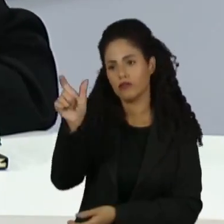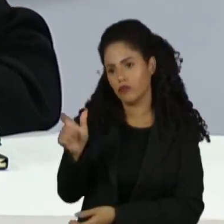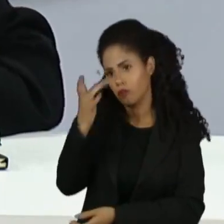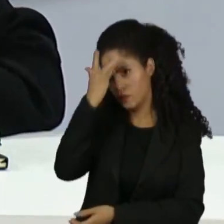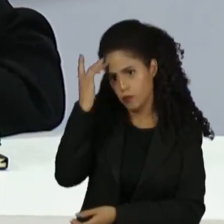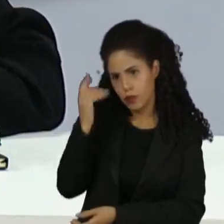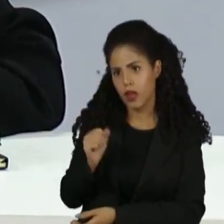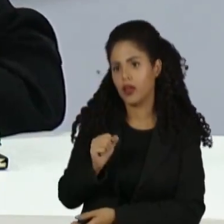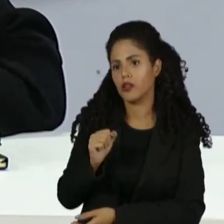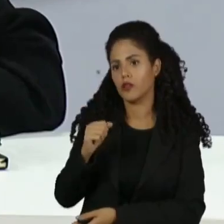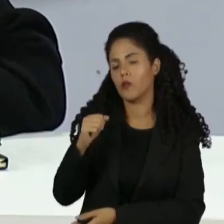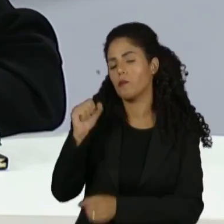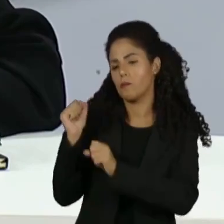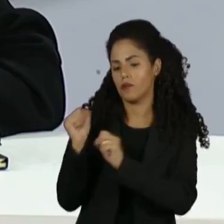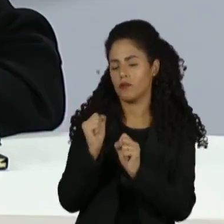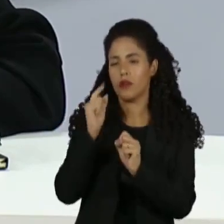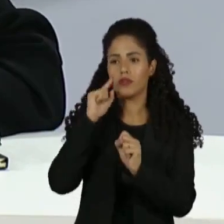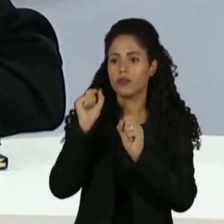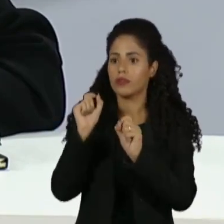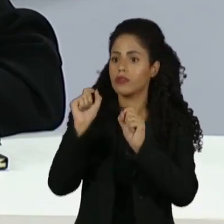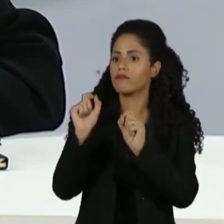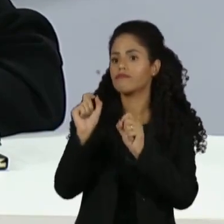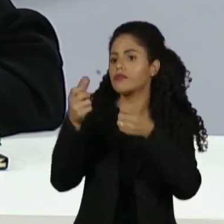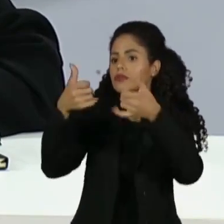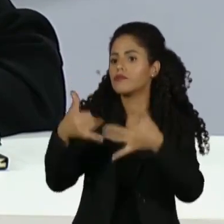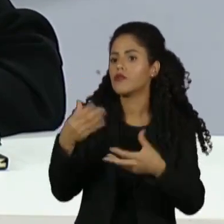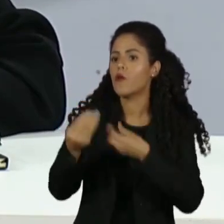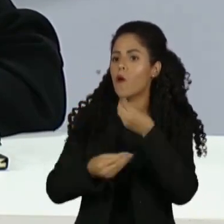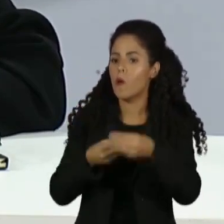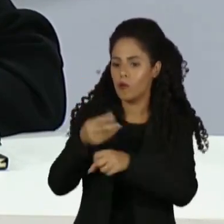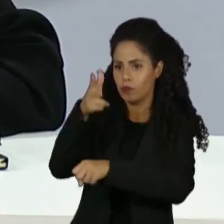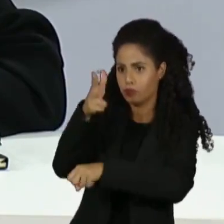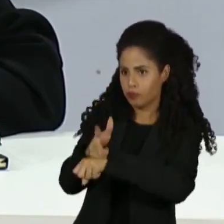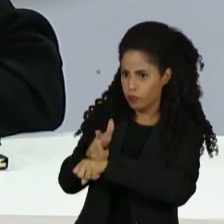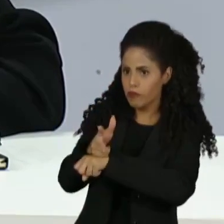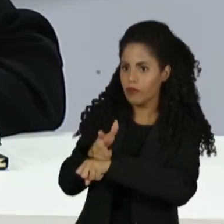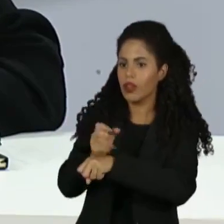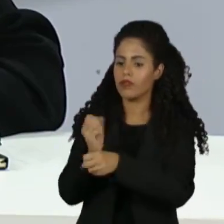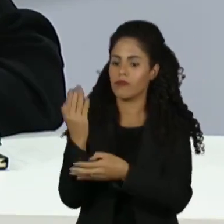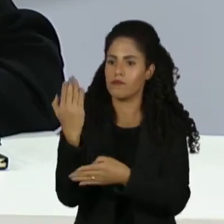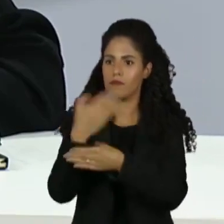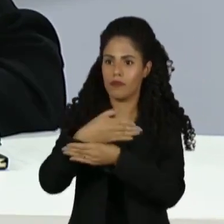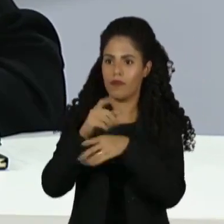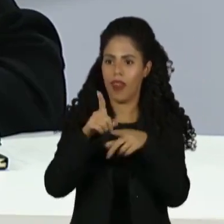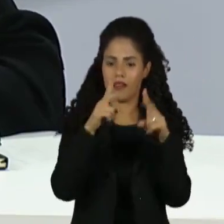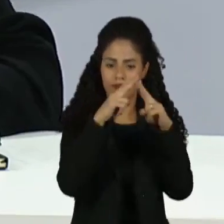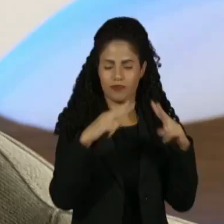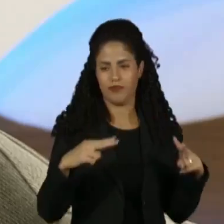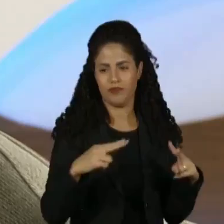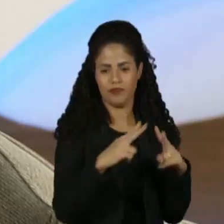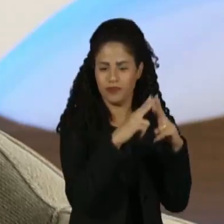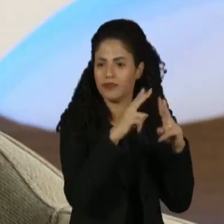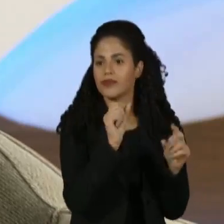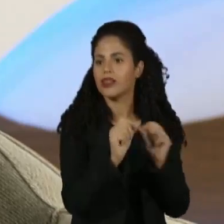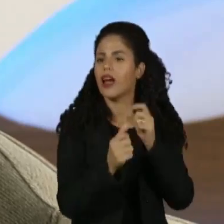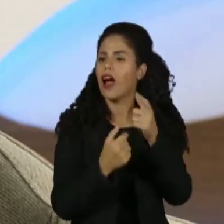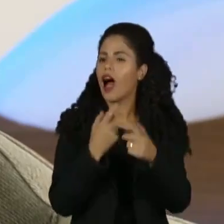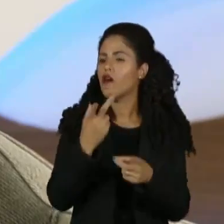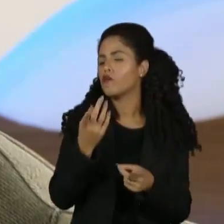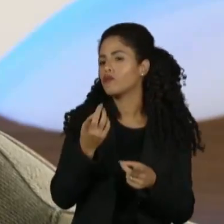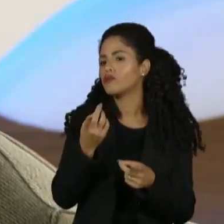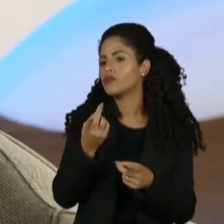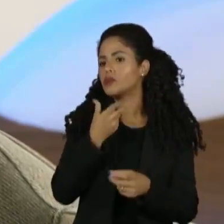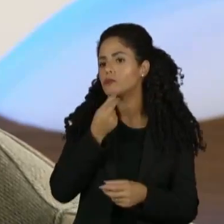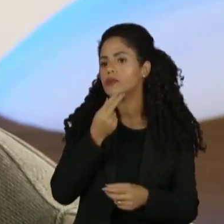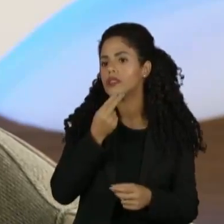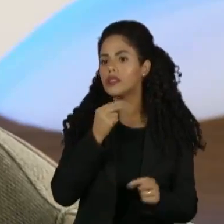Quem Pode Pode, você comentou também sobre o episódio na gravação do Voo de Táxi, que você estava em Paris e que alguns meninos mexeram em você enquanto